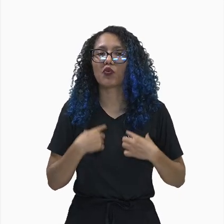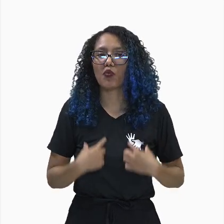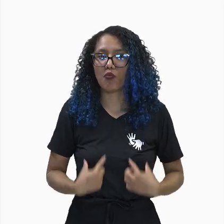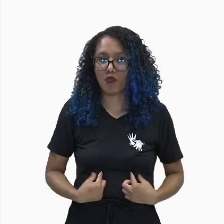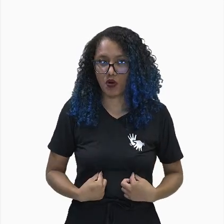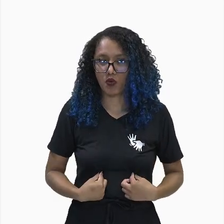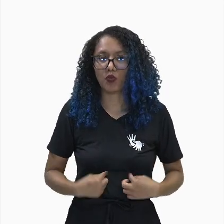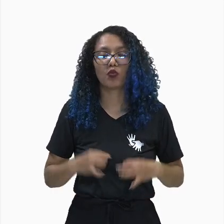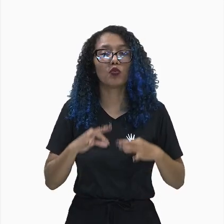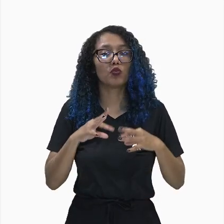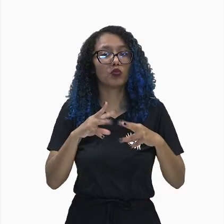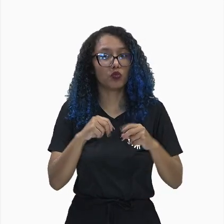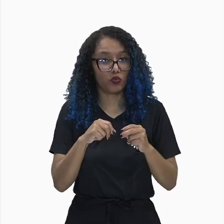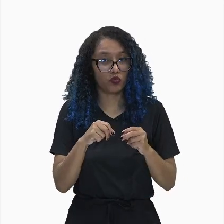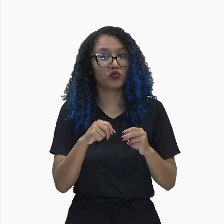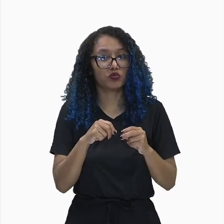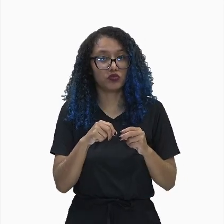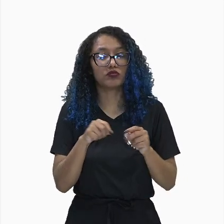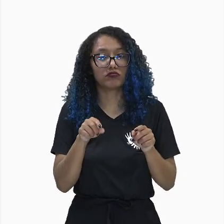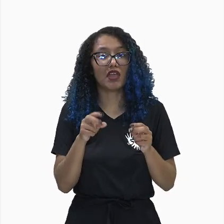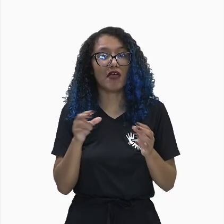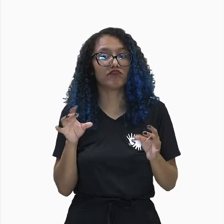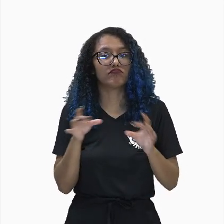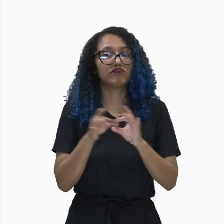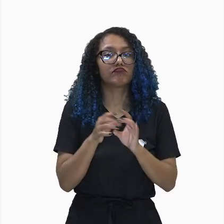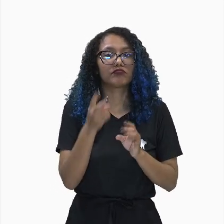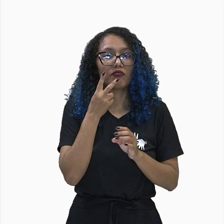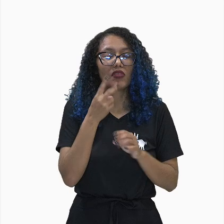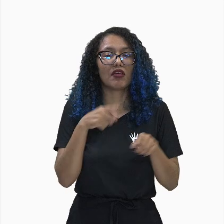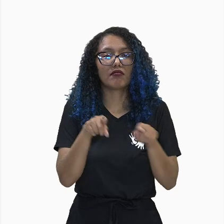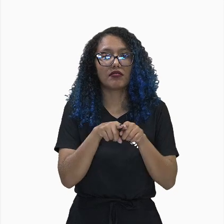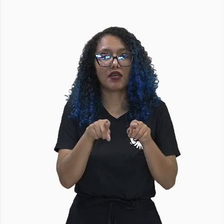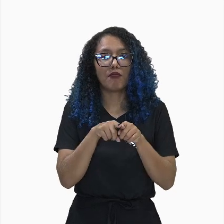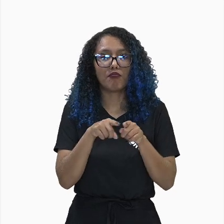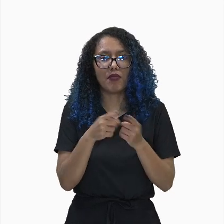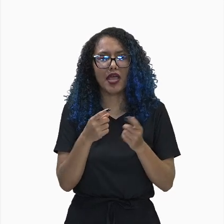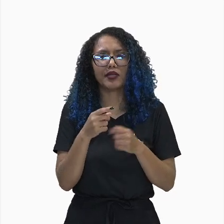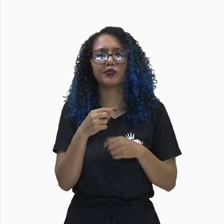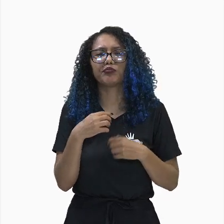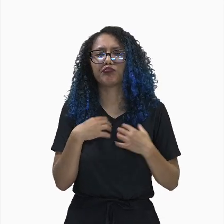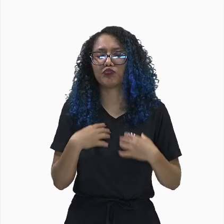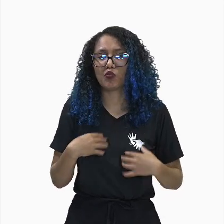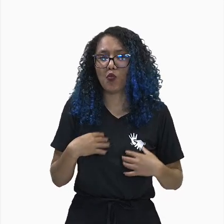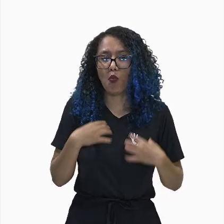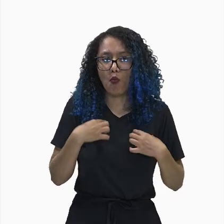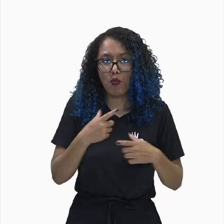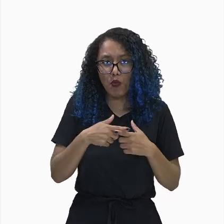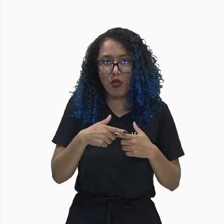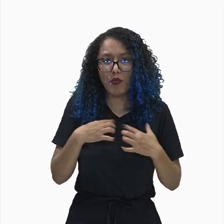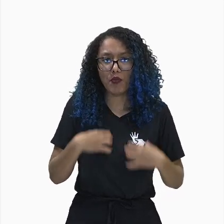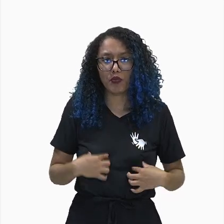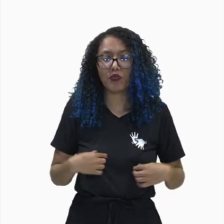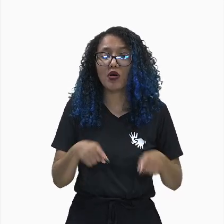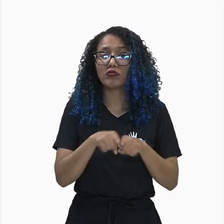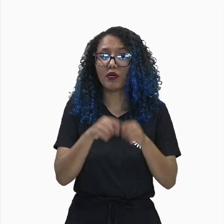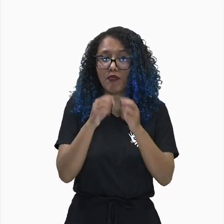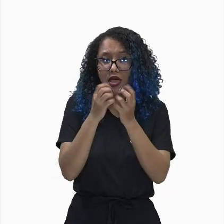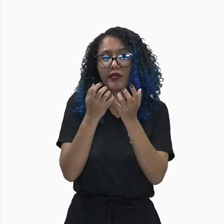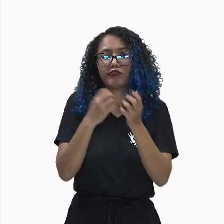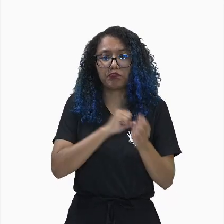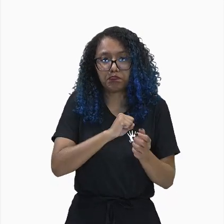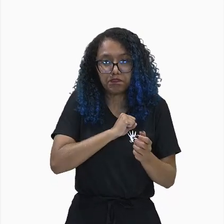pulmão, todos esses associados ao tabagismo, efizema pulmonar, infarto e acidente vascular